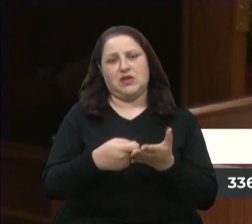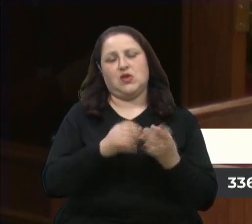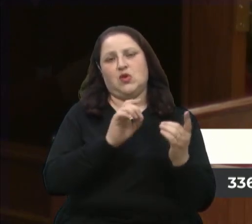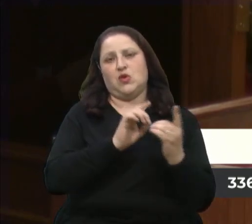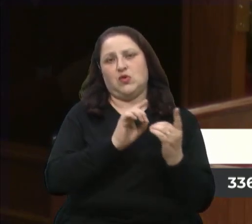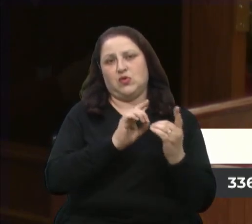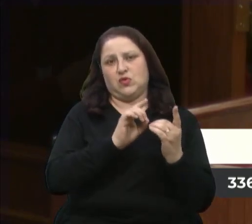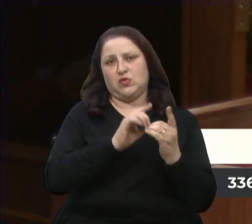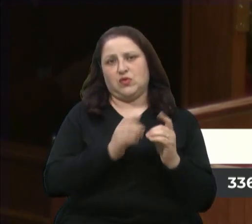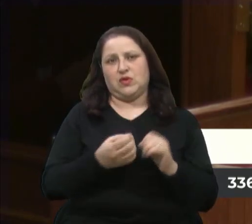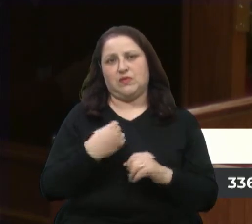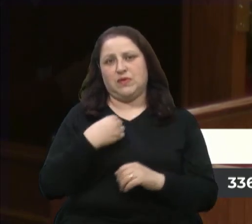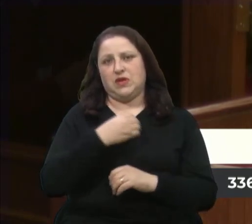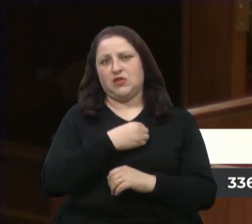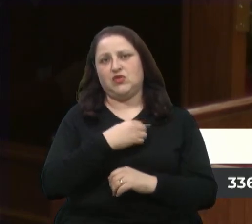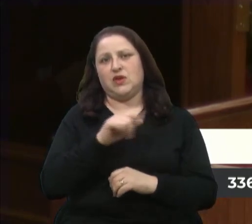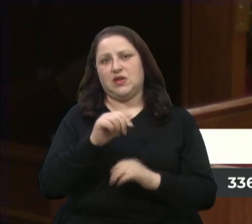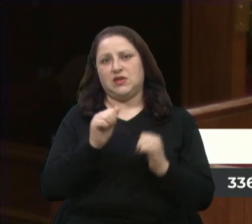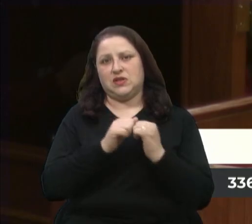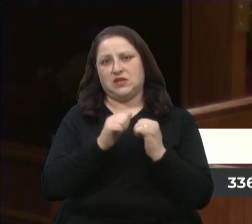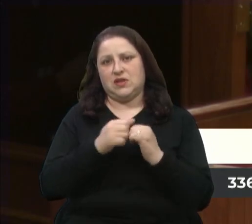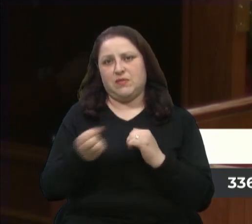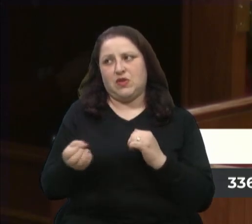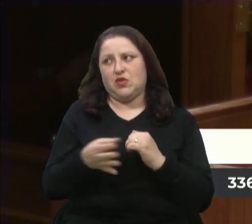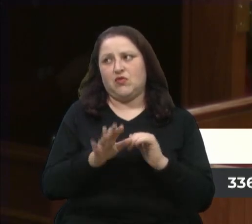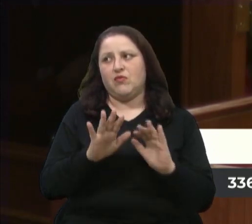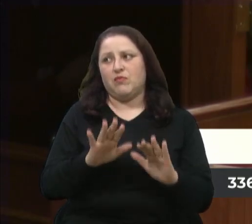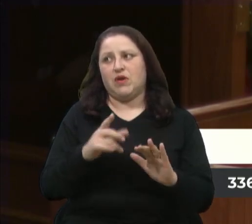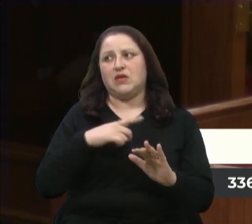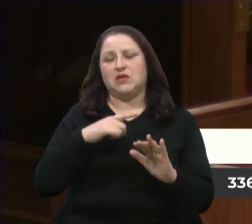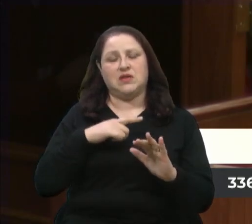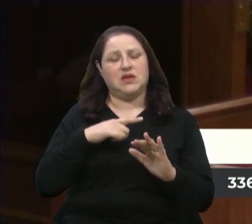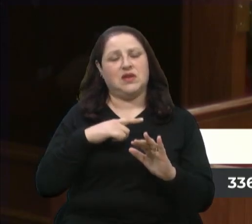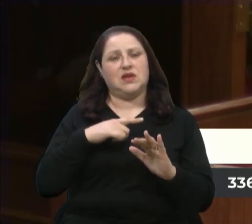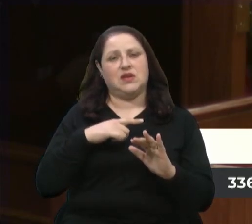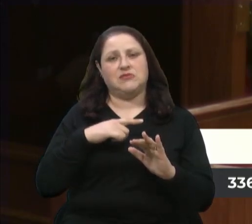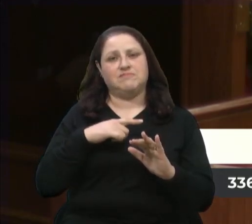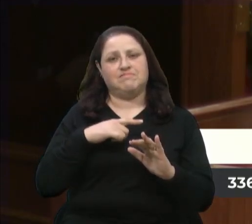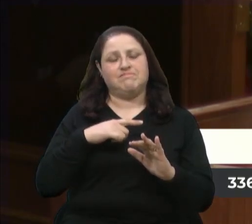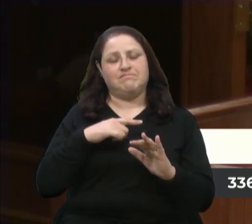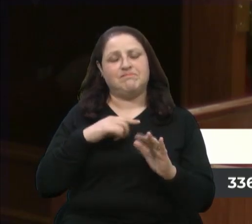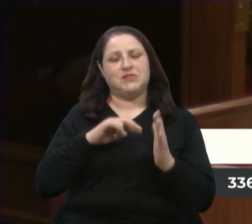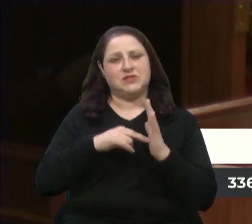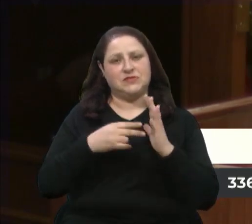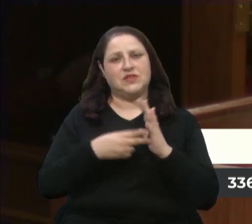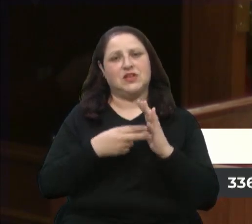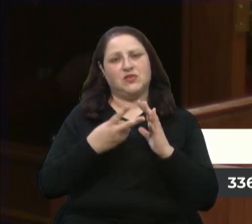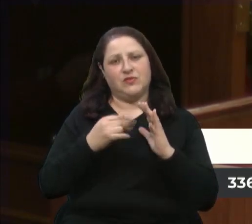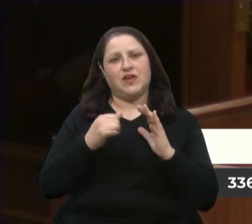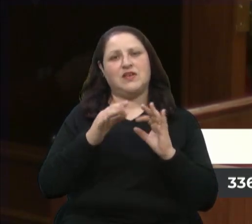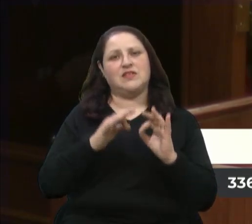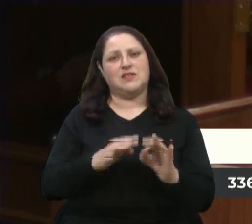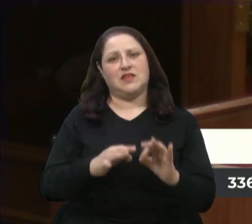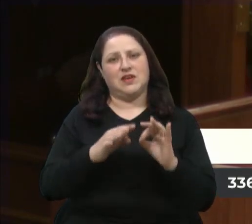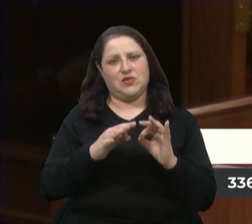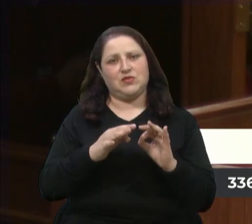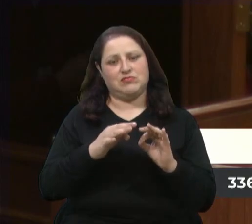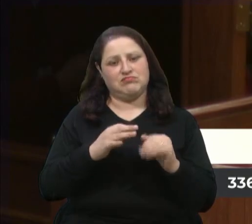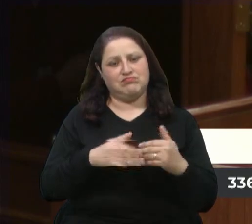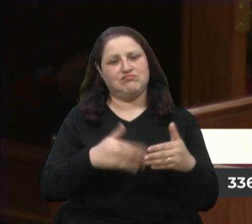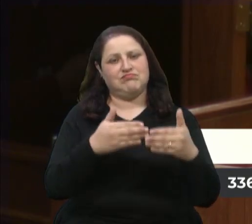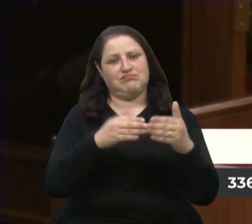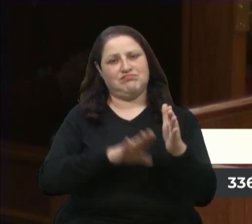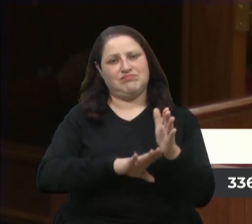consulta. É um sistema novo, mas que tem tudo para dar certo. Para começar a fazer esse